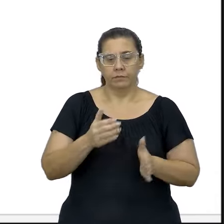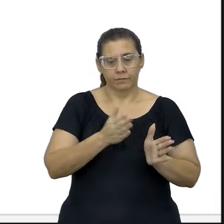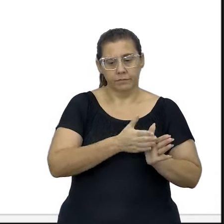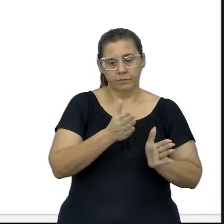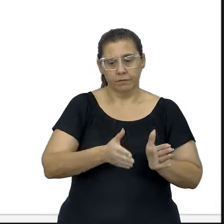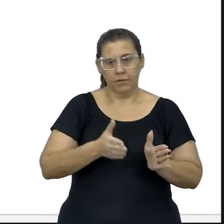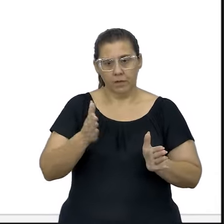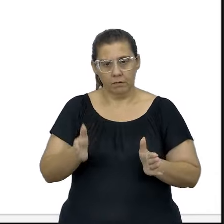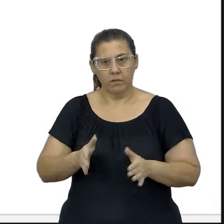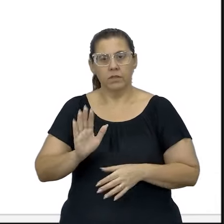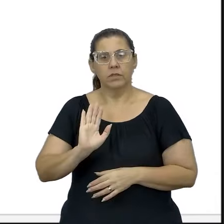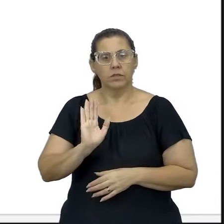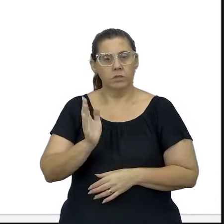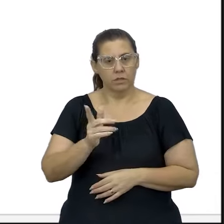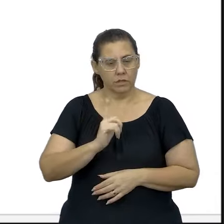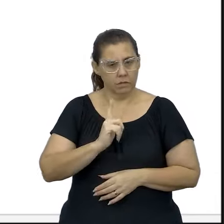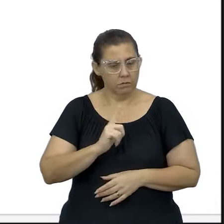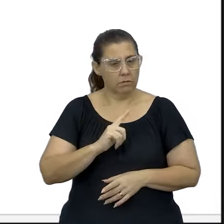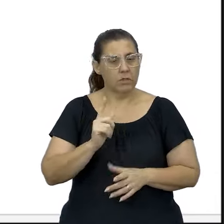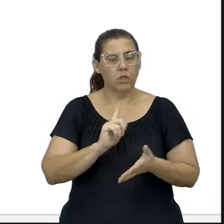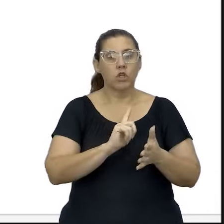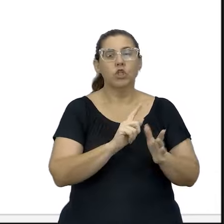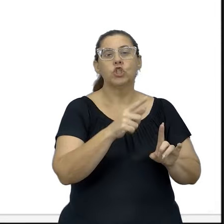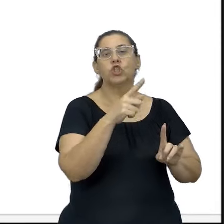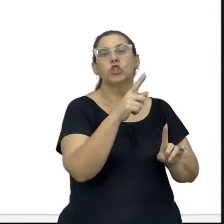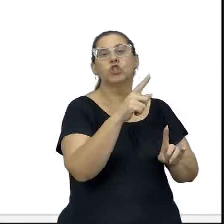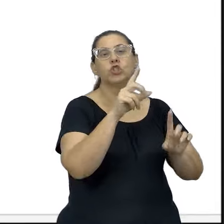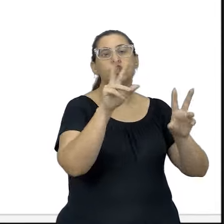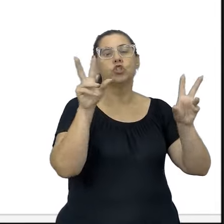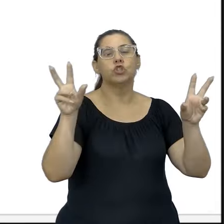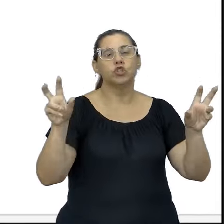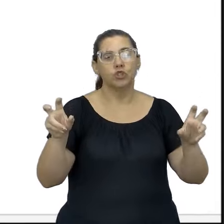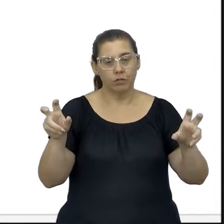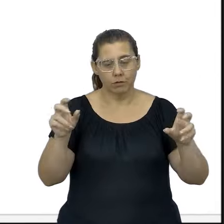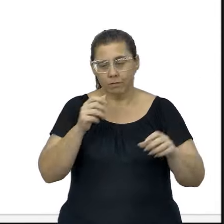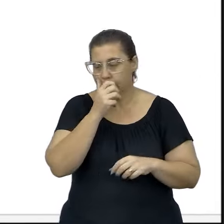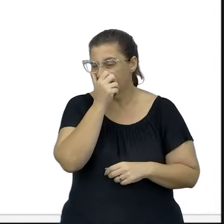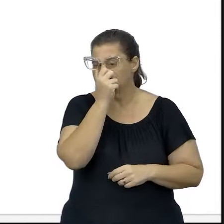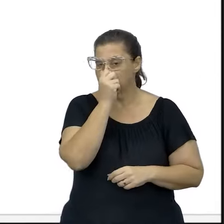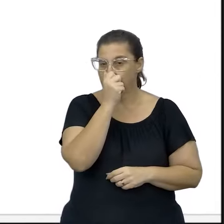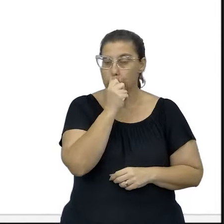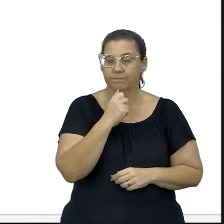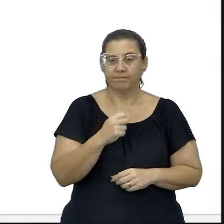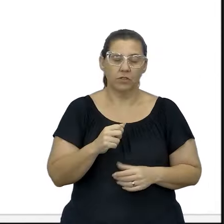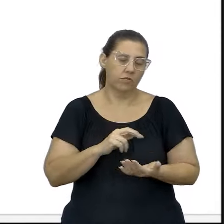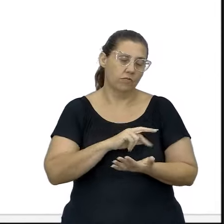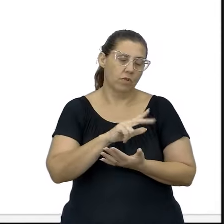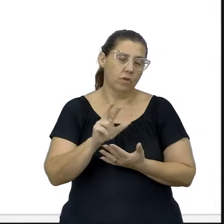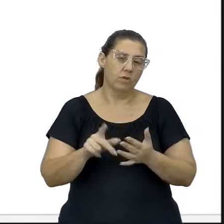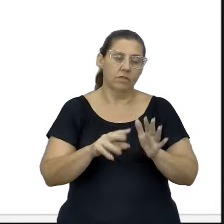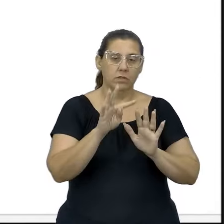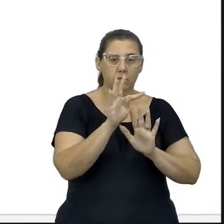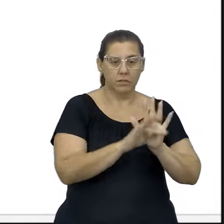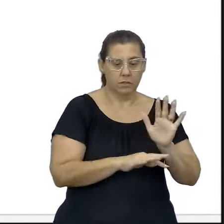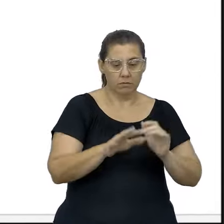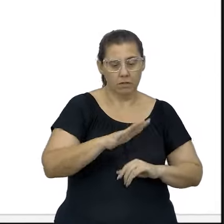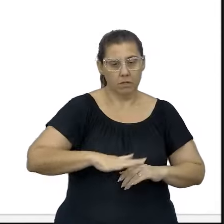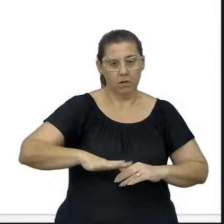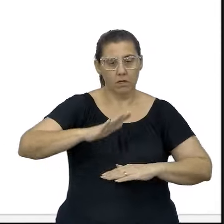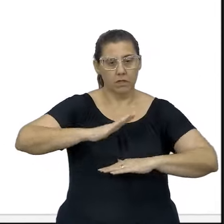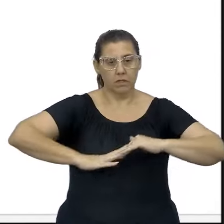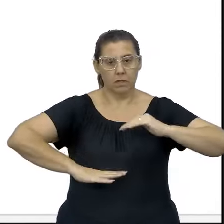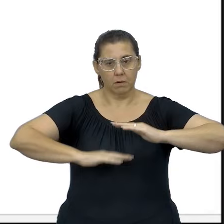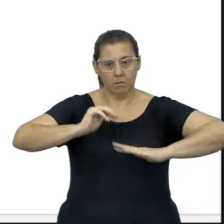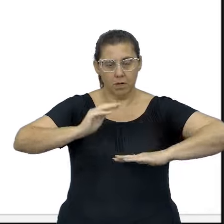já vem com esse título, né, intitulada dessa forma, entre outros textos aí do campo da prática,